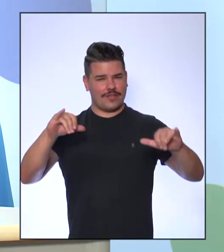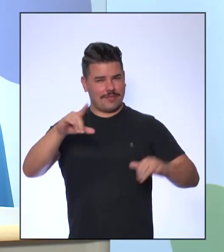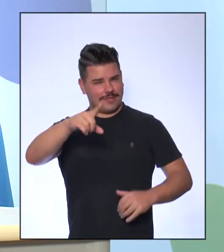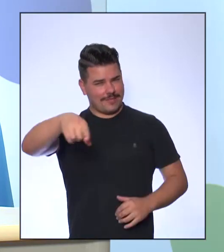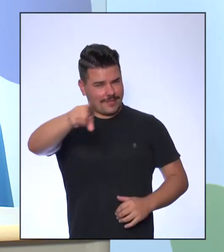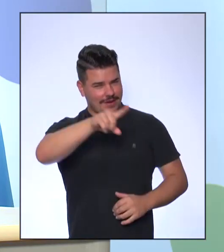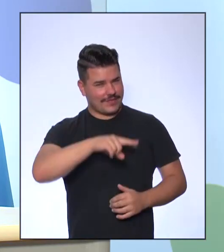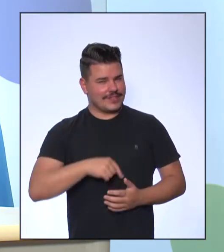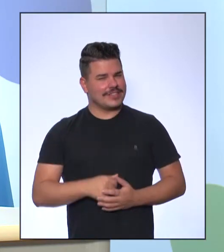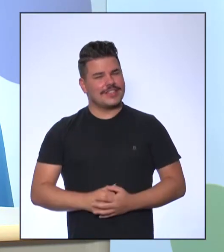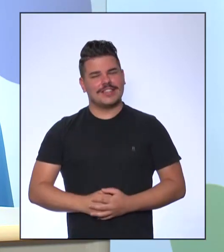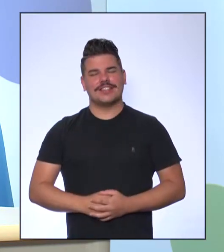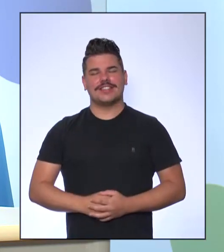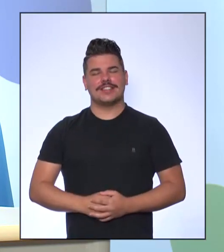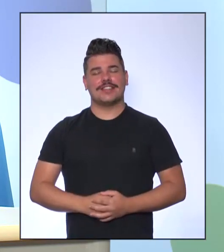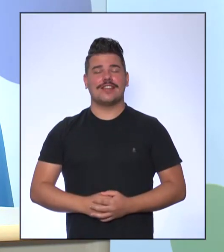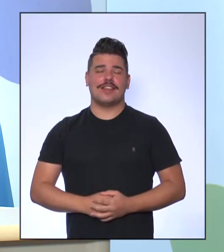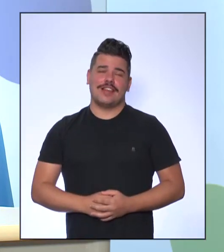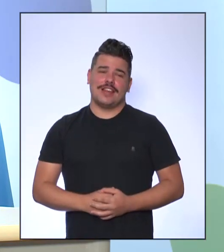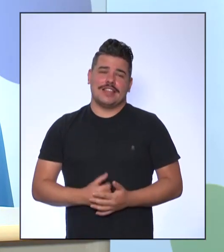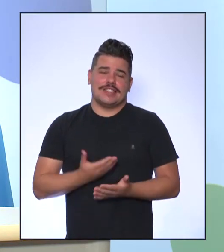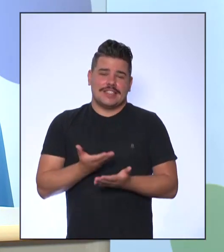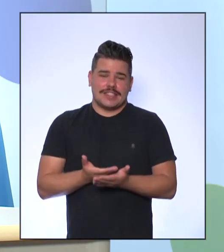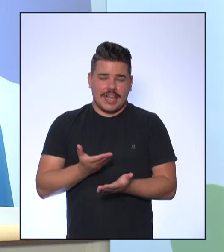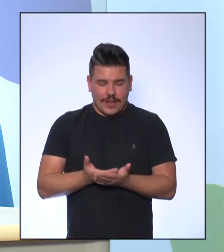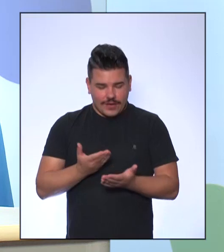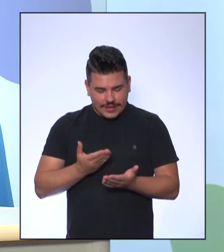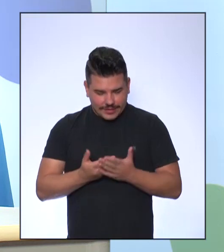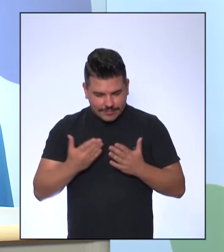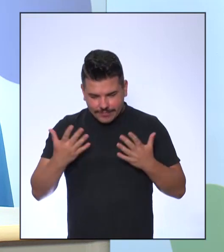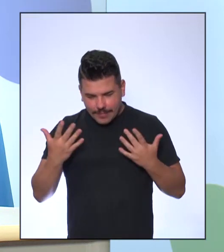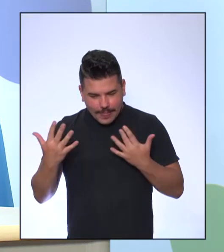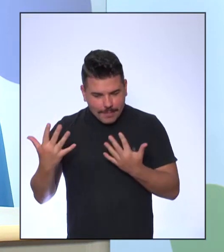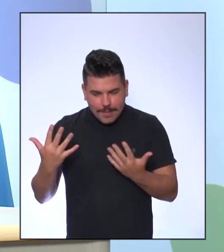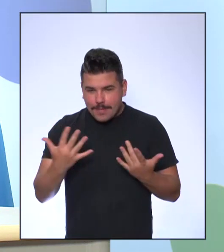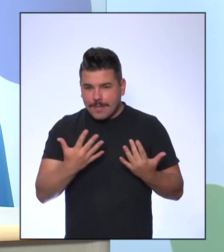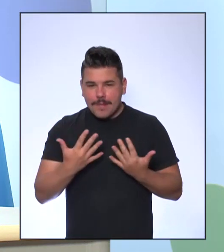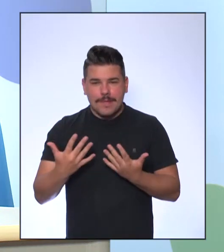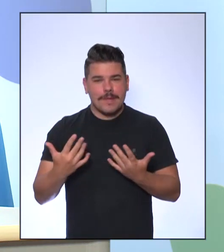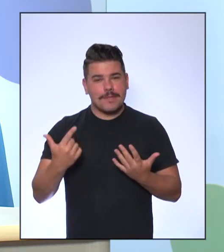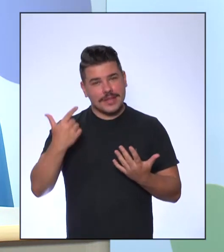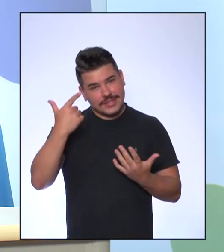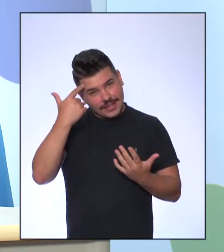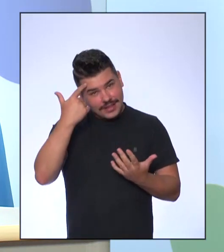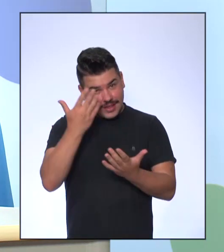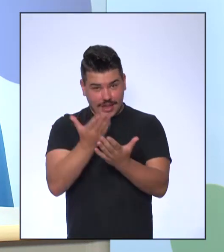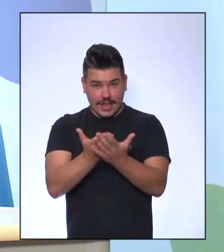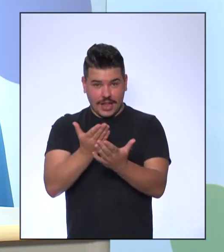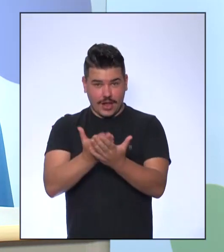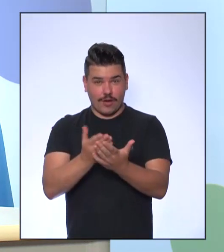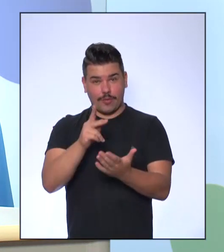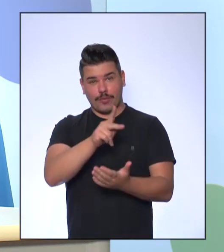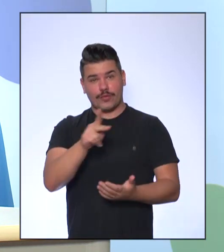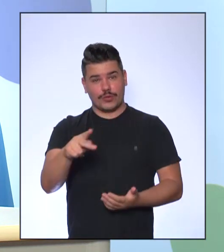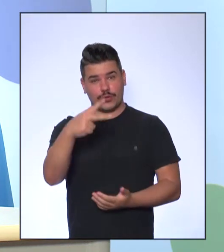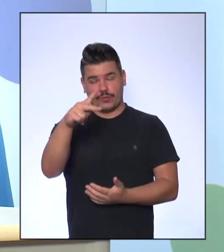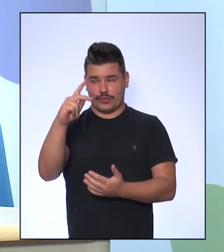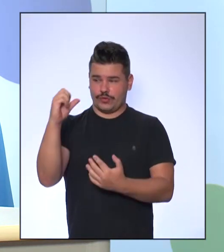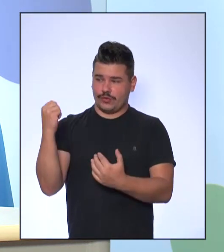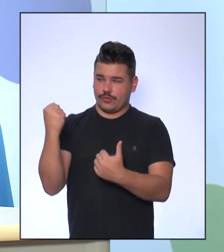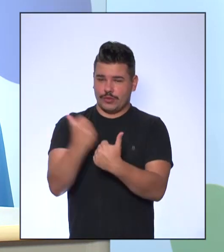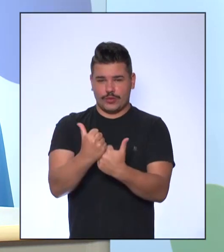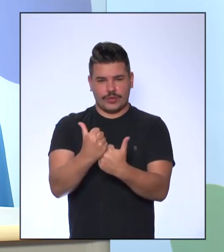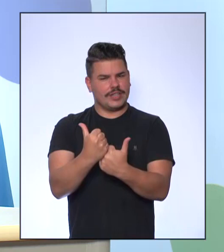que ela não foi pensada no sentido de substituir a aula do professor. Ela